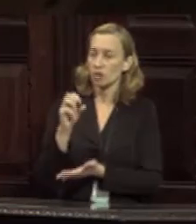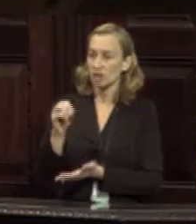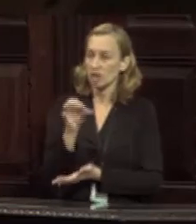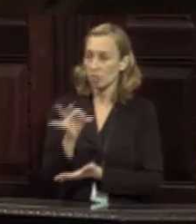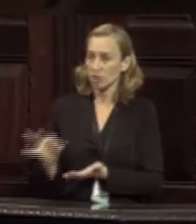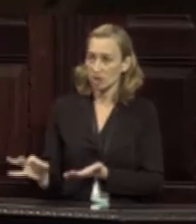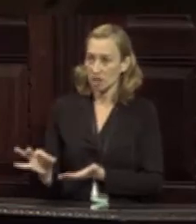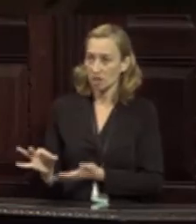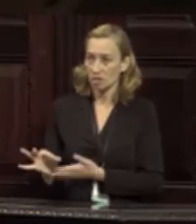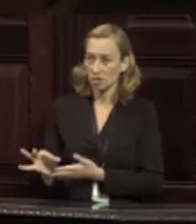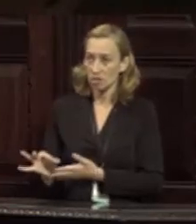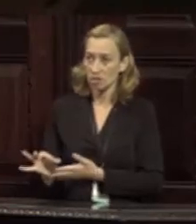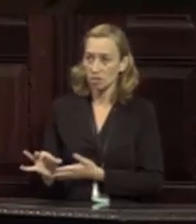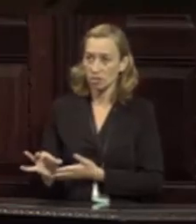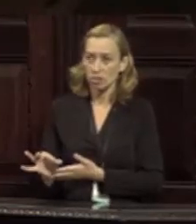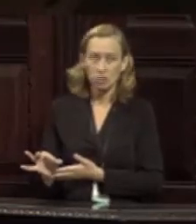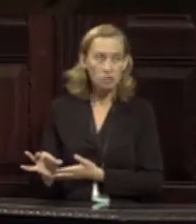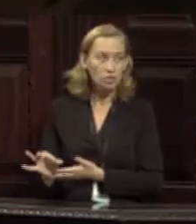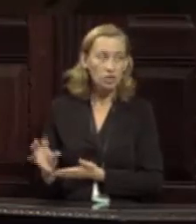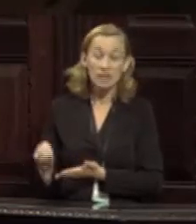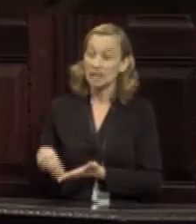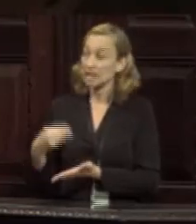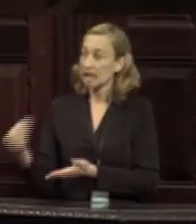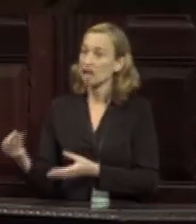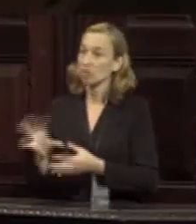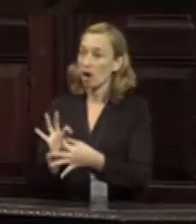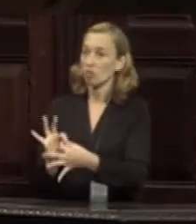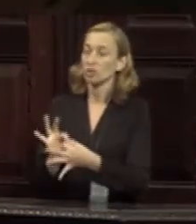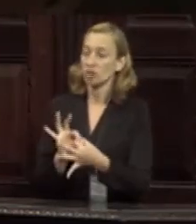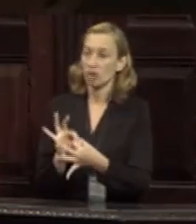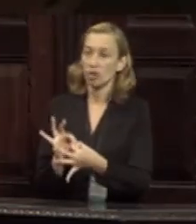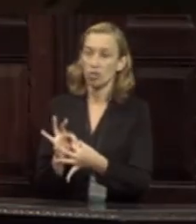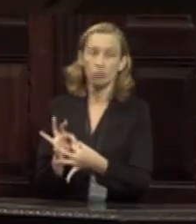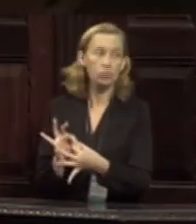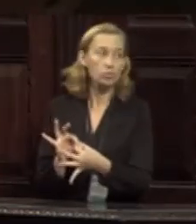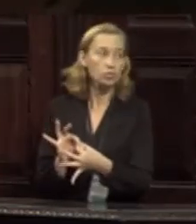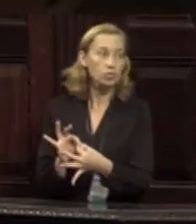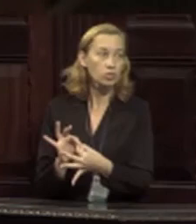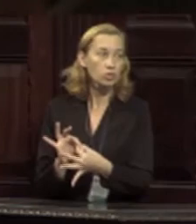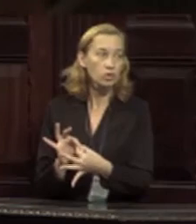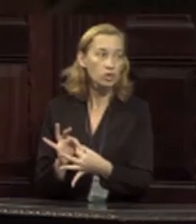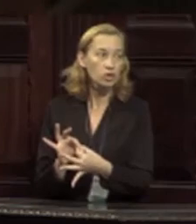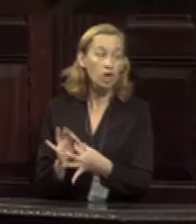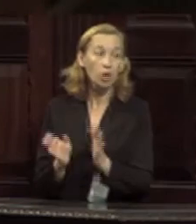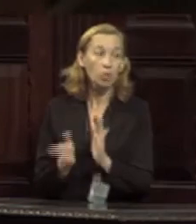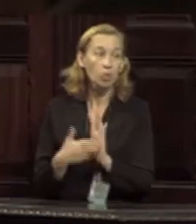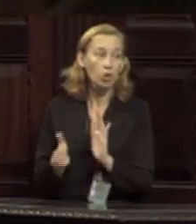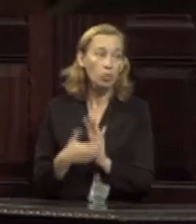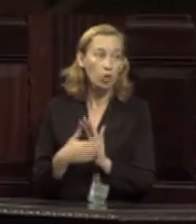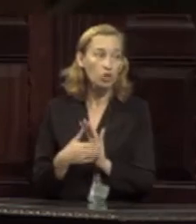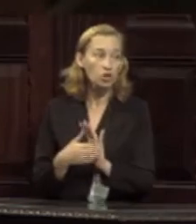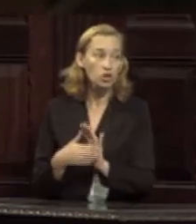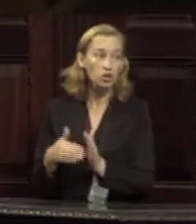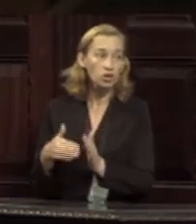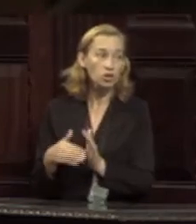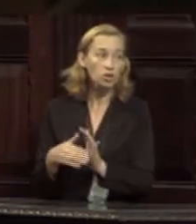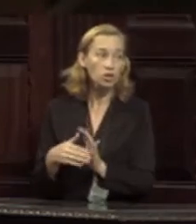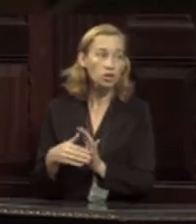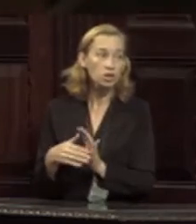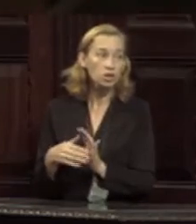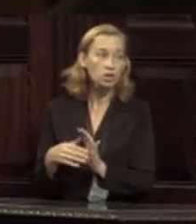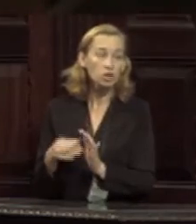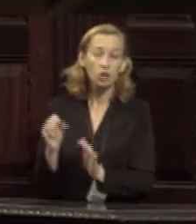80% foi dado para a União, foi a proposta vencedora.